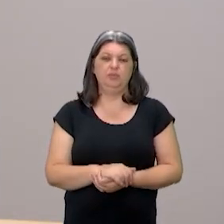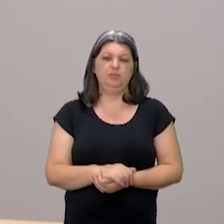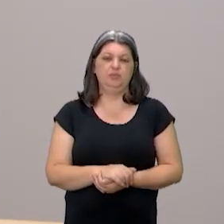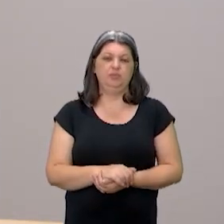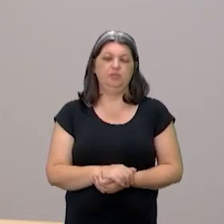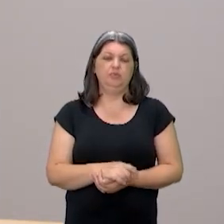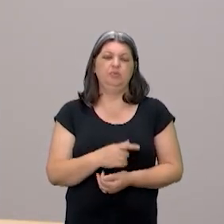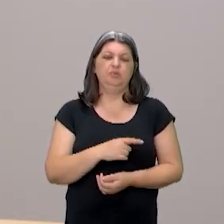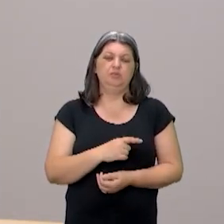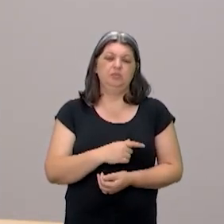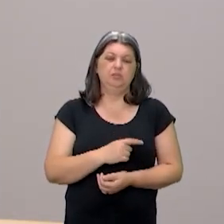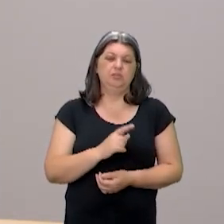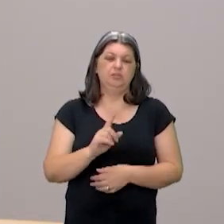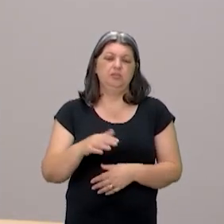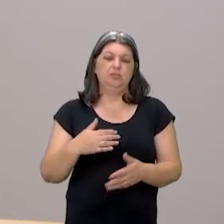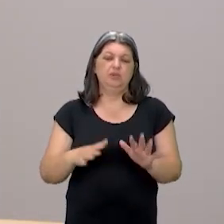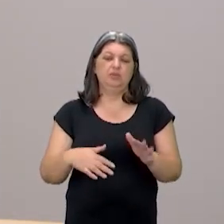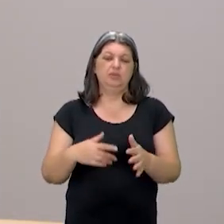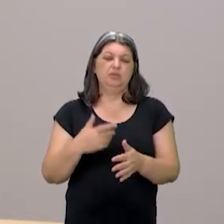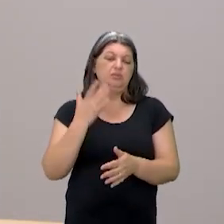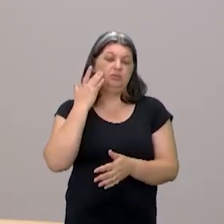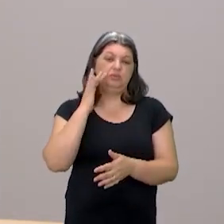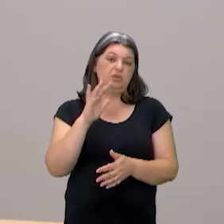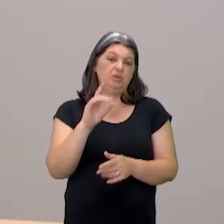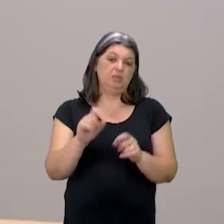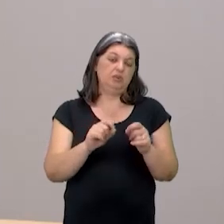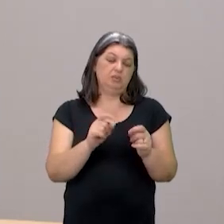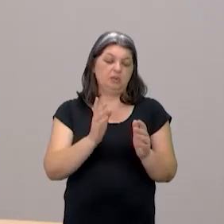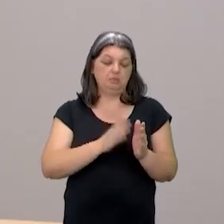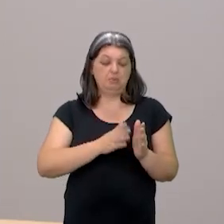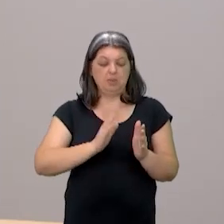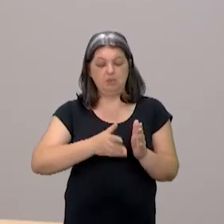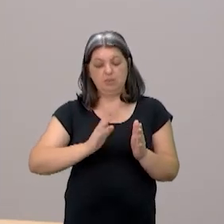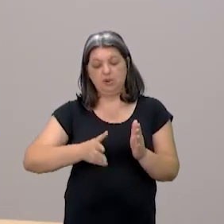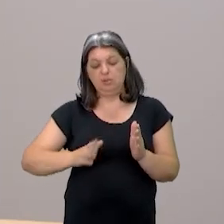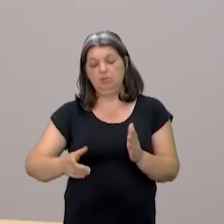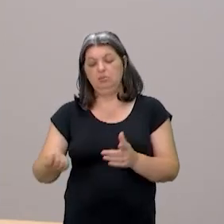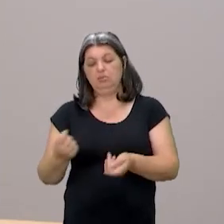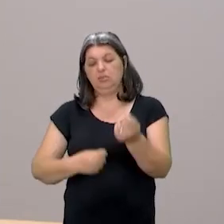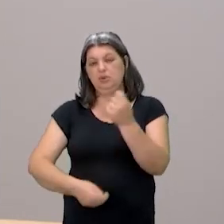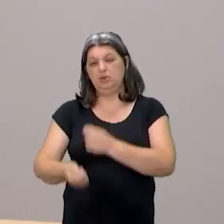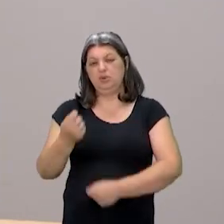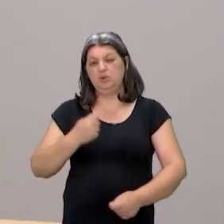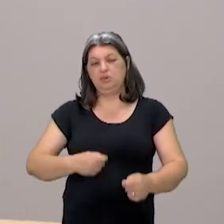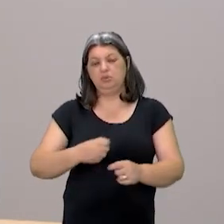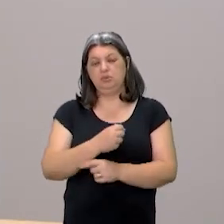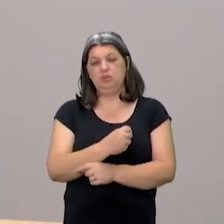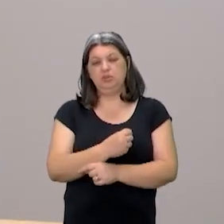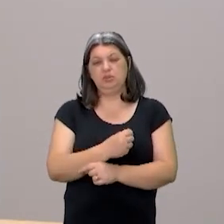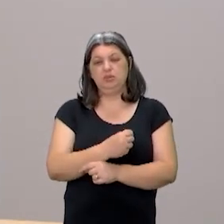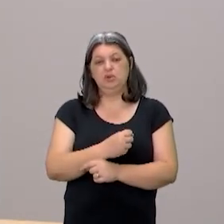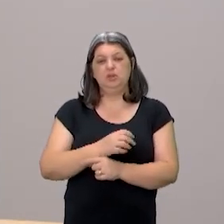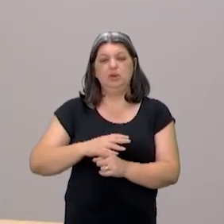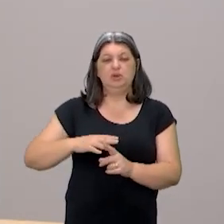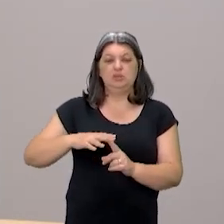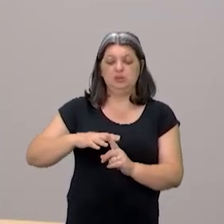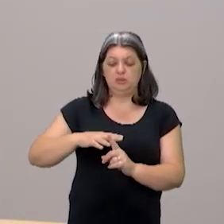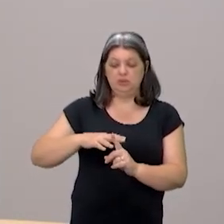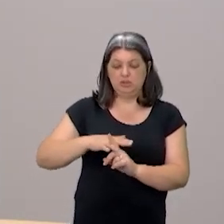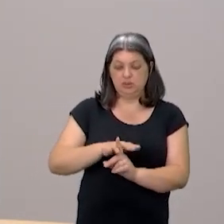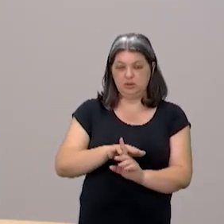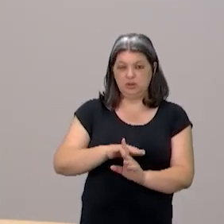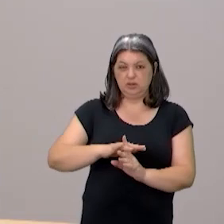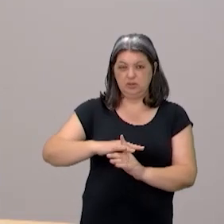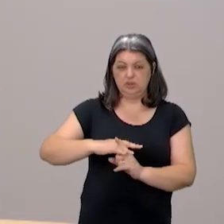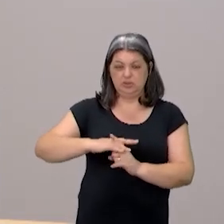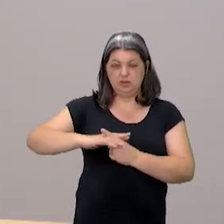Então, muitas vezes, a gente nem sabe os processos econômicos, sociais, enfim, que estão rolando por aí. A